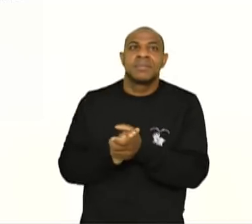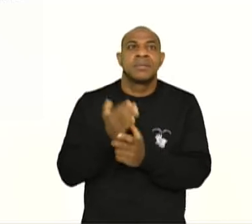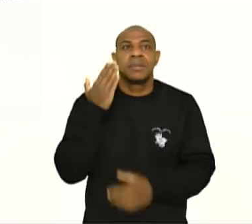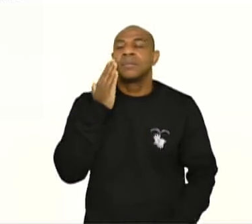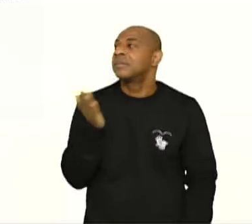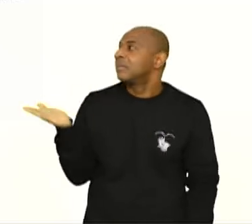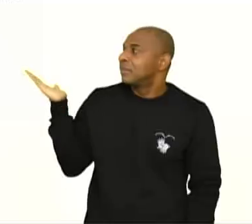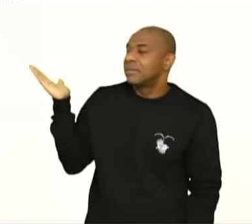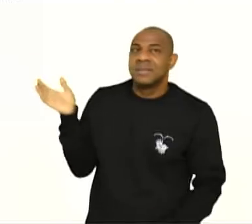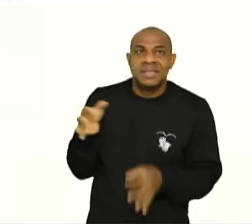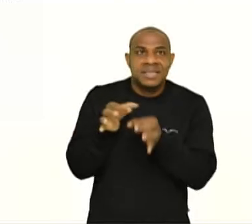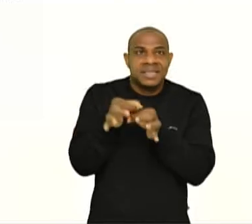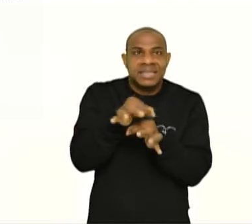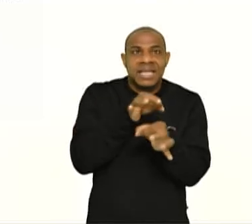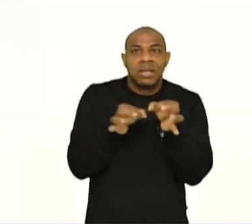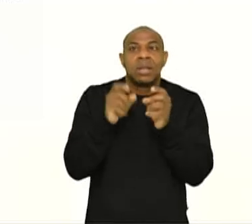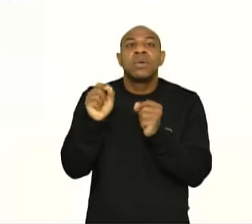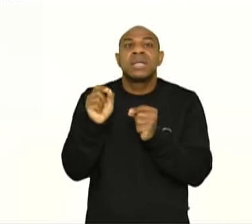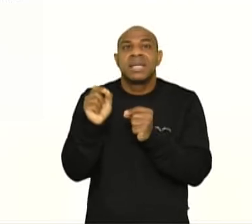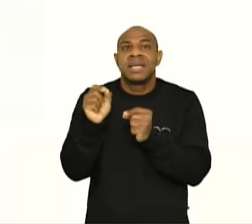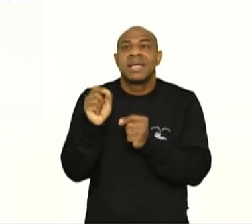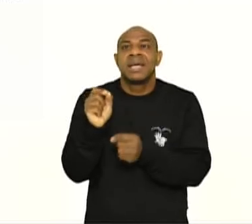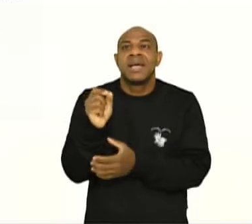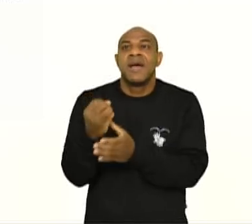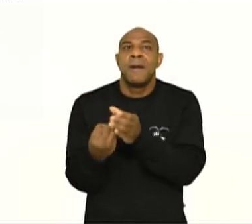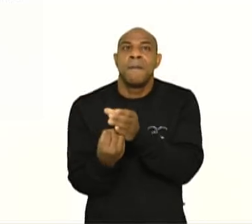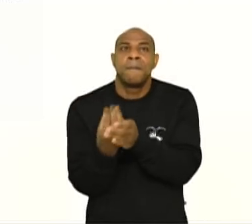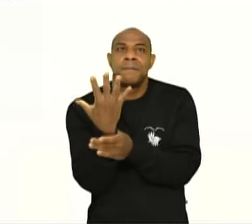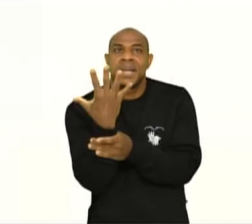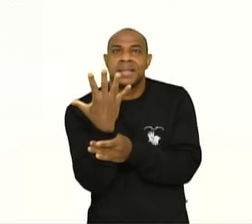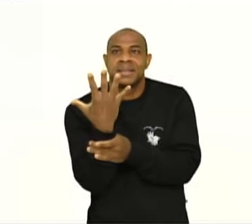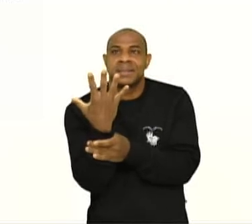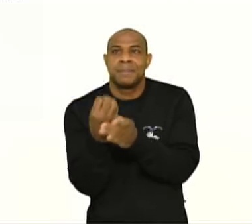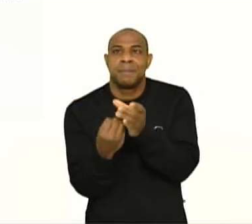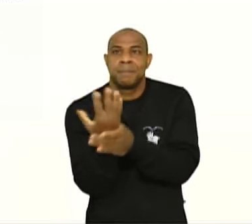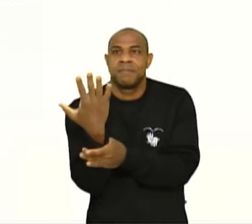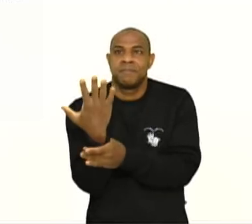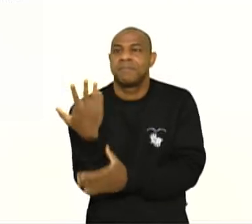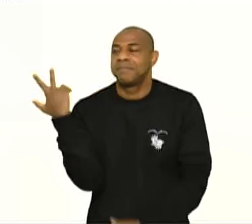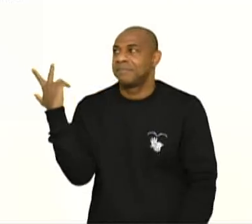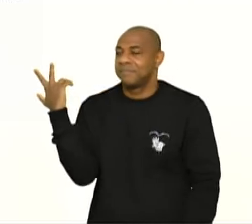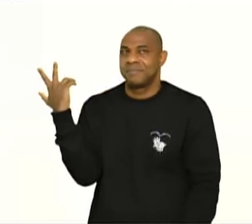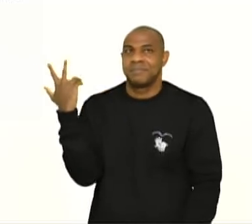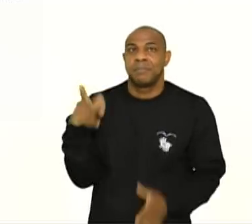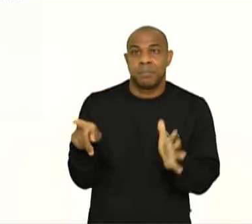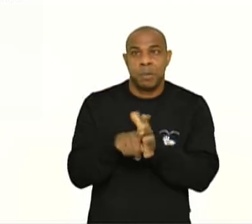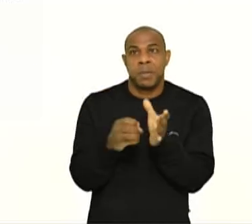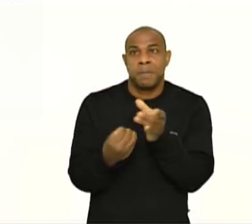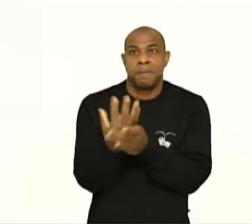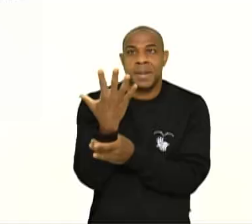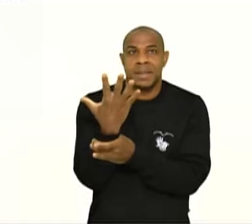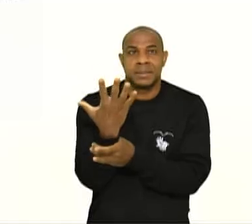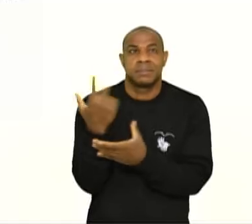para vocês uma célula vegetal, ok? Com as suas estruturinhas, que vocês já estudaram isso também, né?